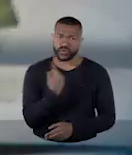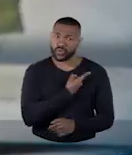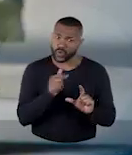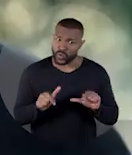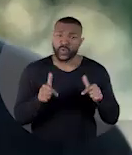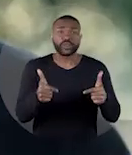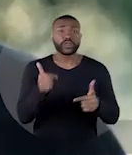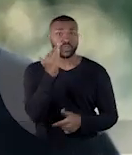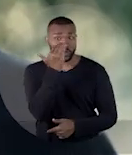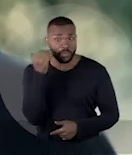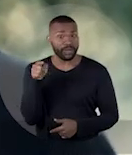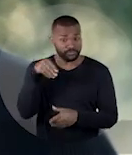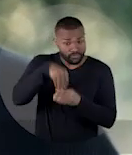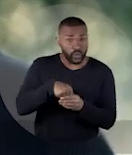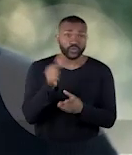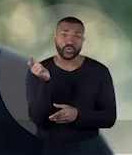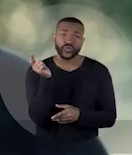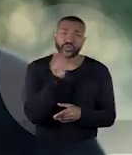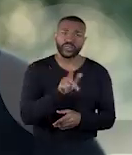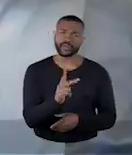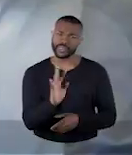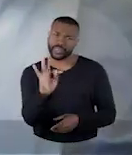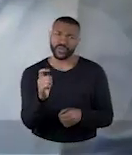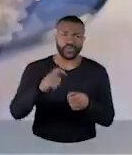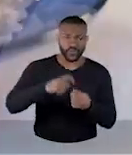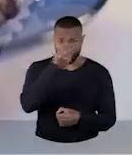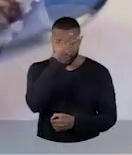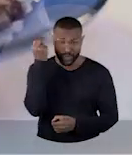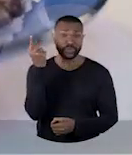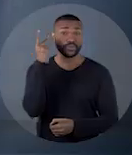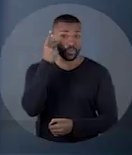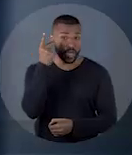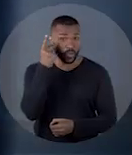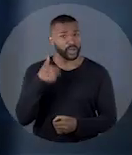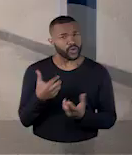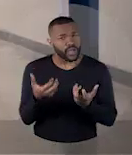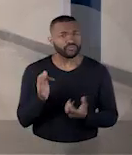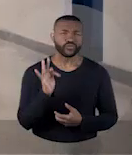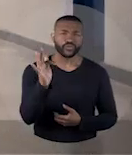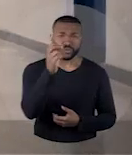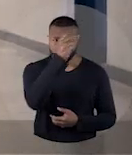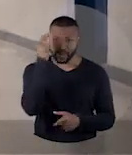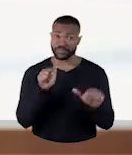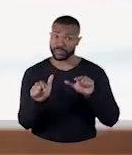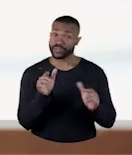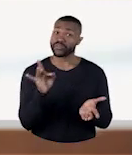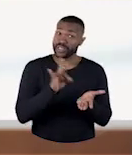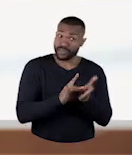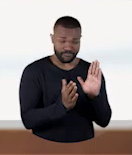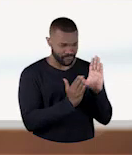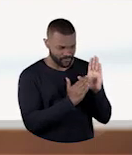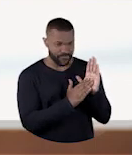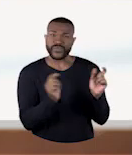PT. Nós temos que lutar para que o Gilmar ganhe essa eleição e o PT volte a governar São Paulo. Quero ser prefeito para trabalhar